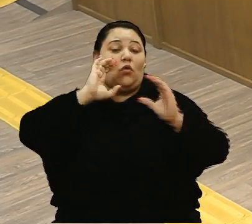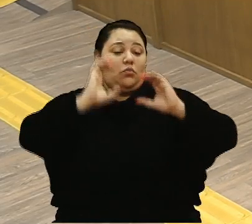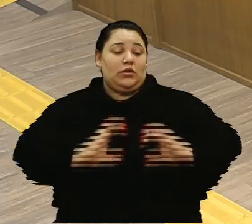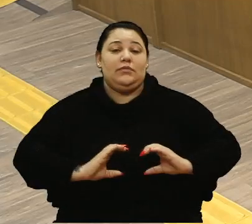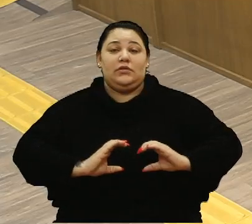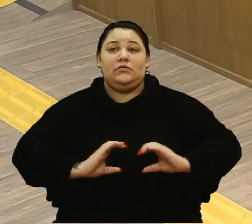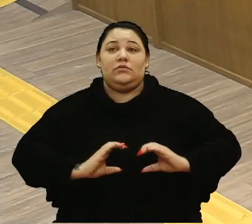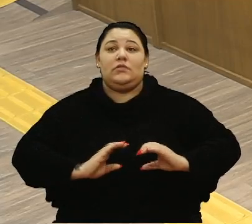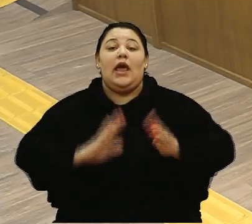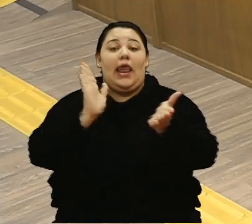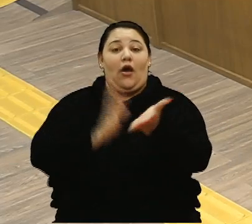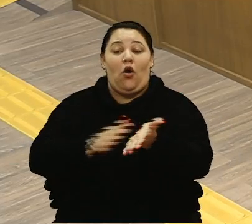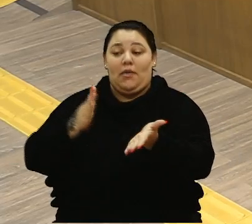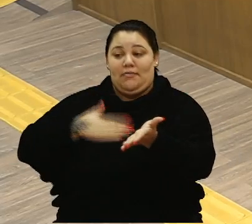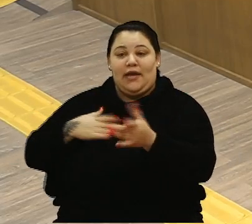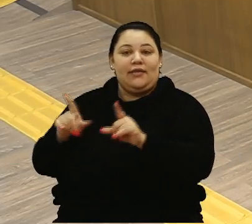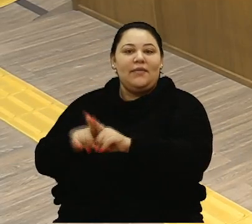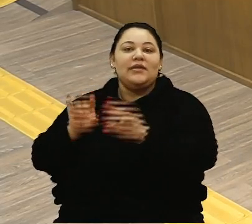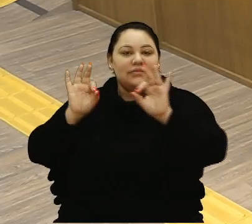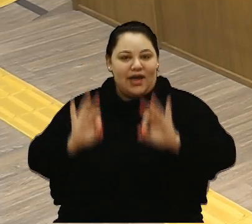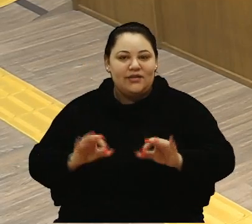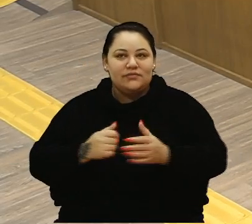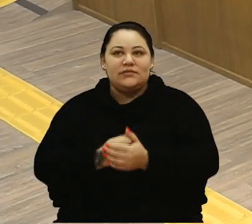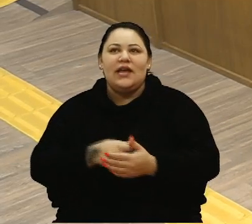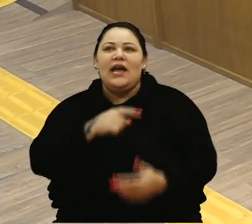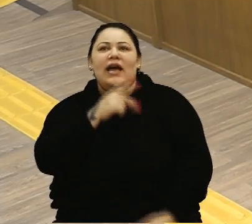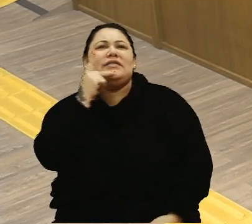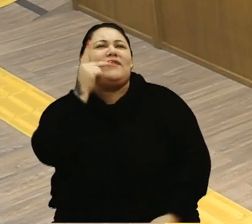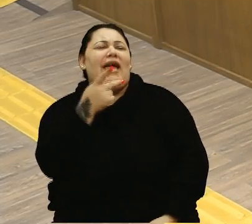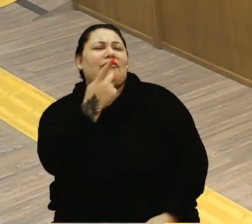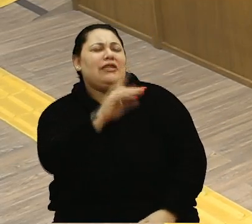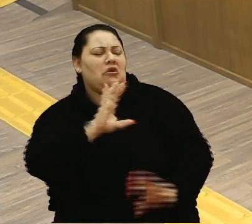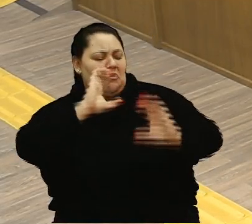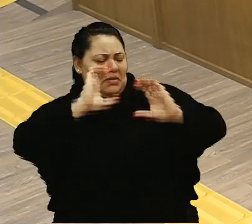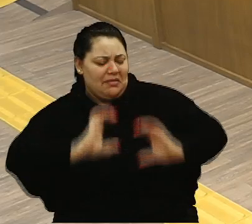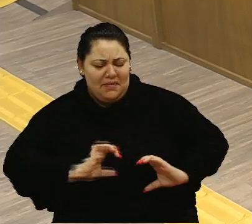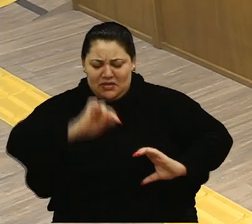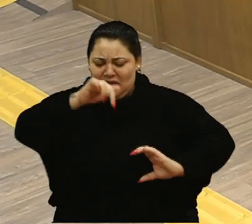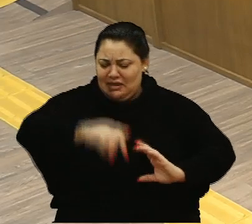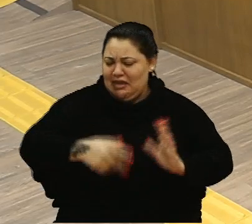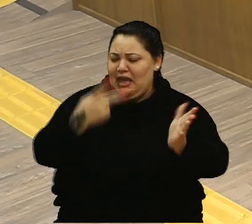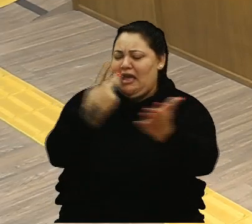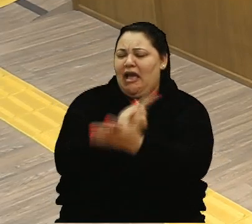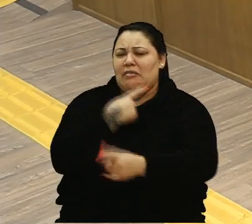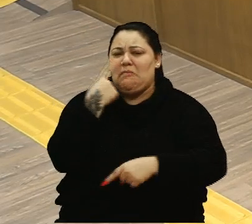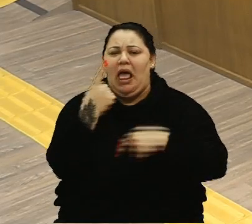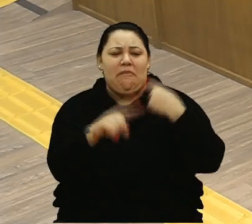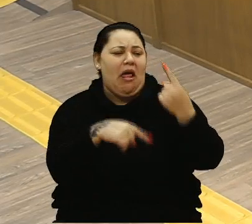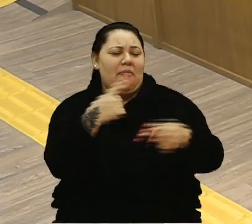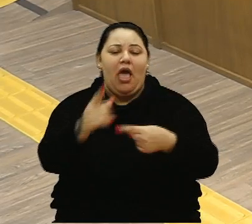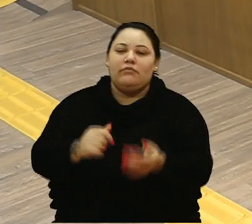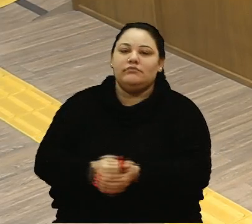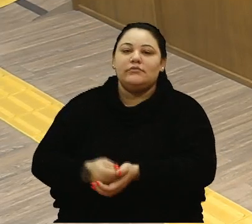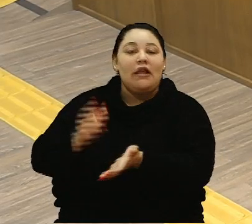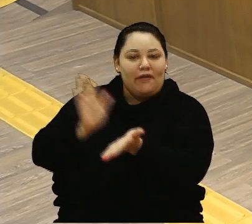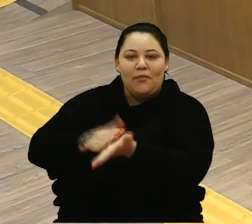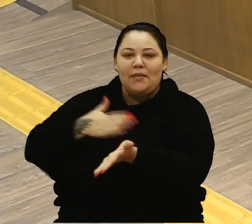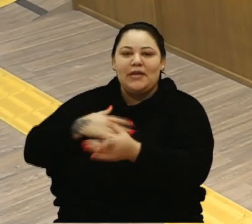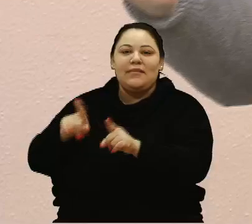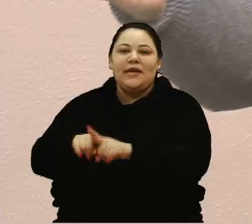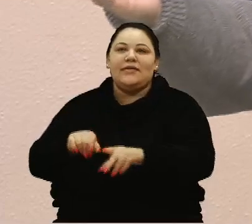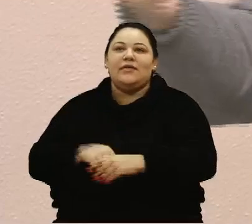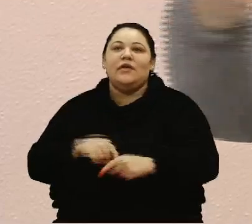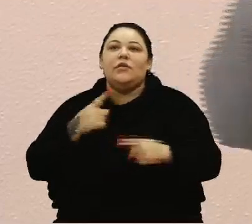vai cobrar a minha também. É isso? Se eu disser, vereadora, essa postura aqui na Câmara é errada, blá, blá, blá, ela vai me cobrar. Por que eu vou